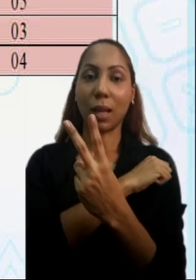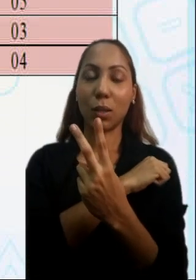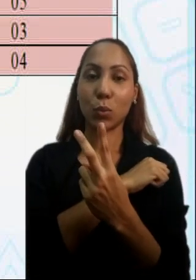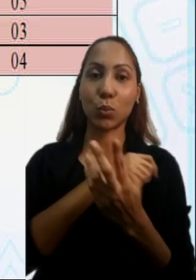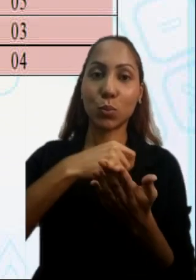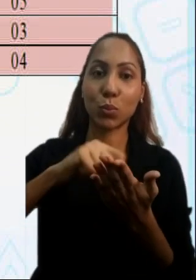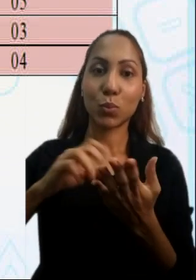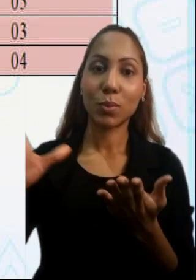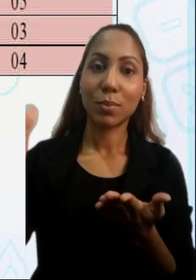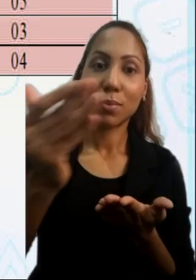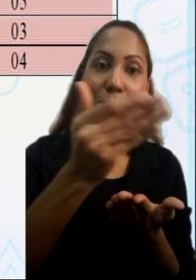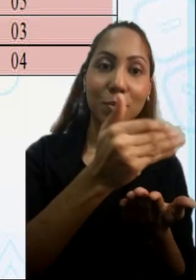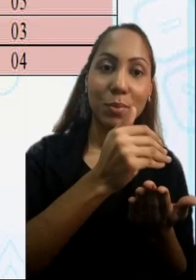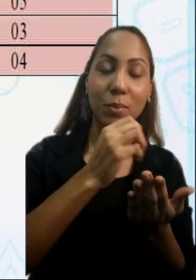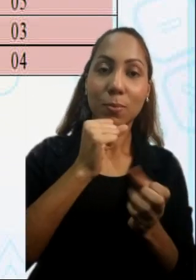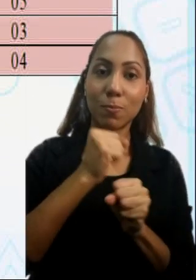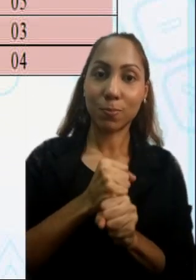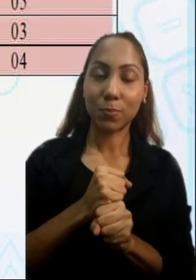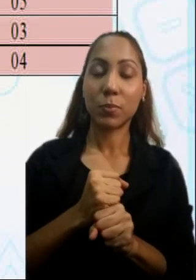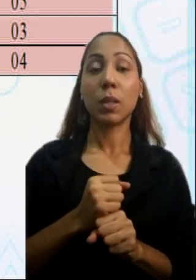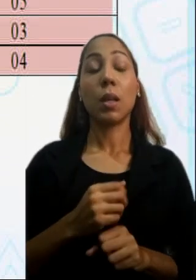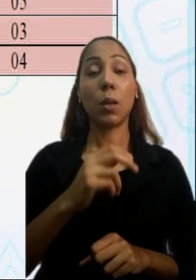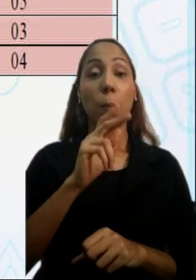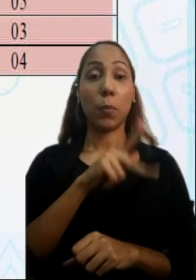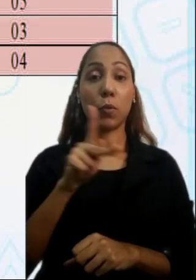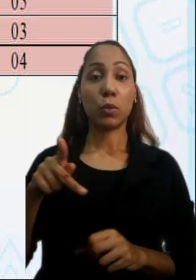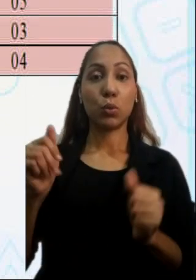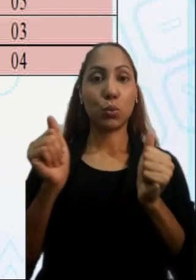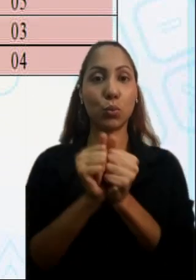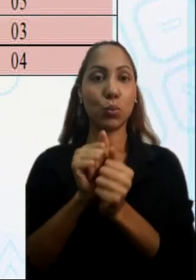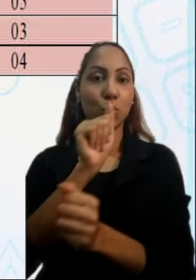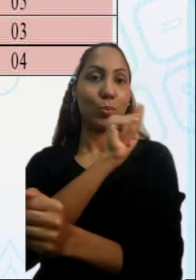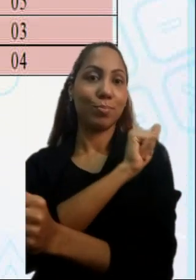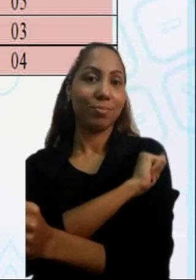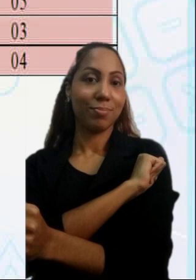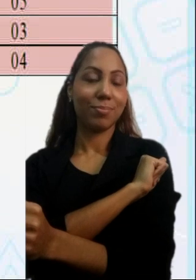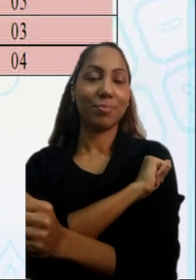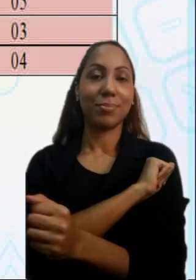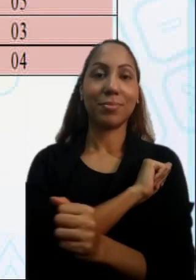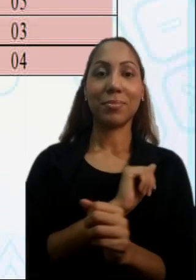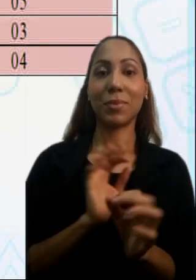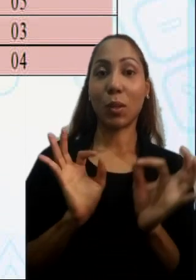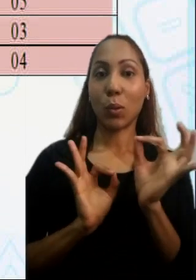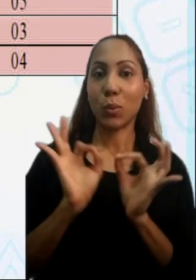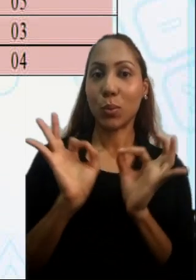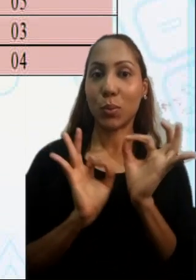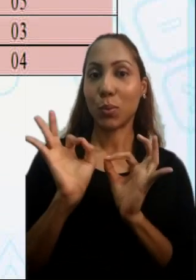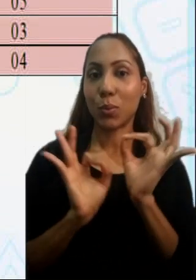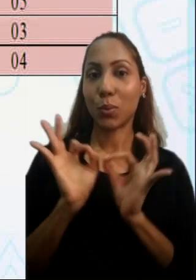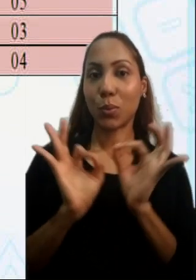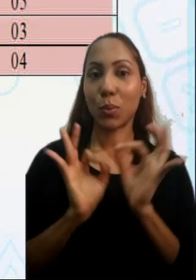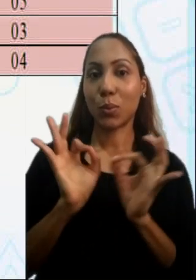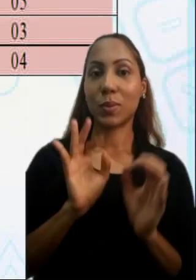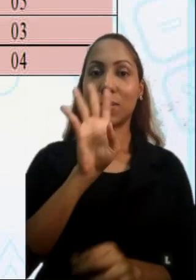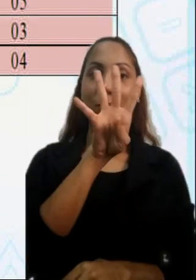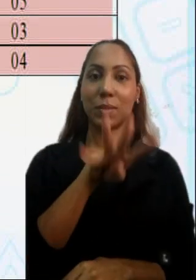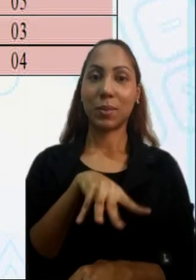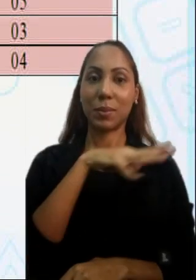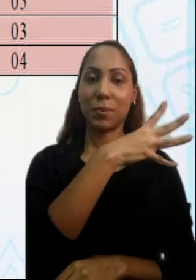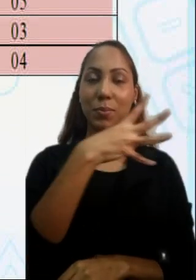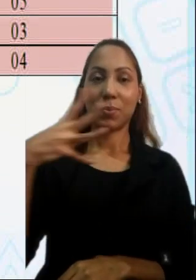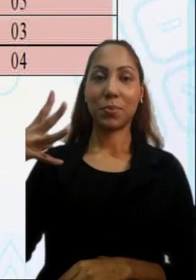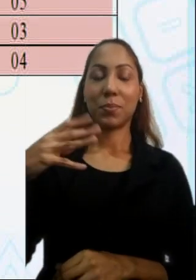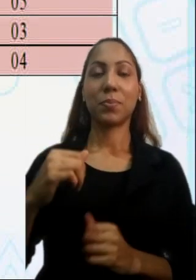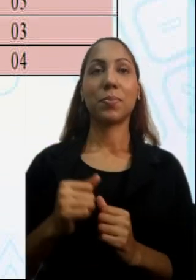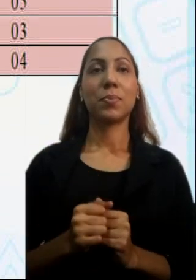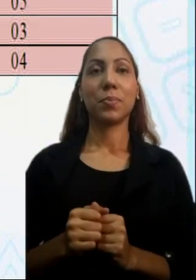eles. Ao final, a professora, junto com a turma, sistematizou os dados na seguinte tabela. Então,